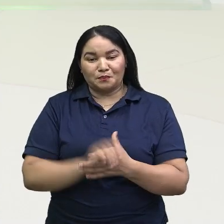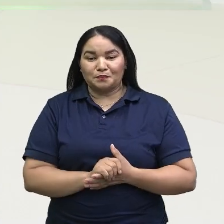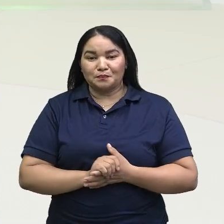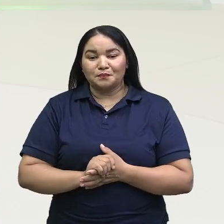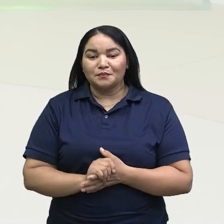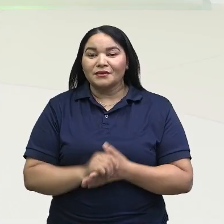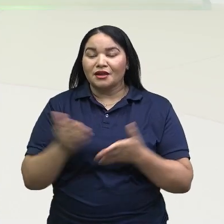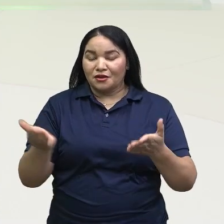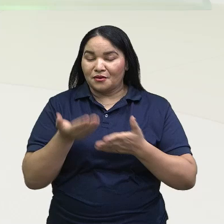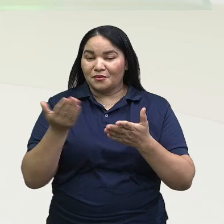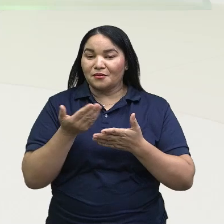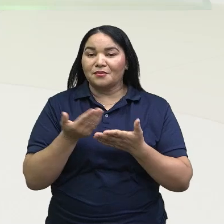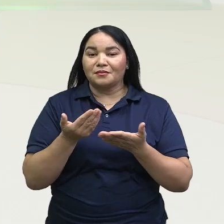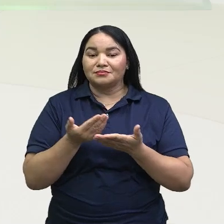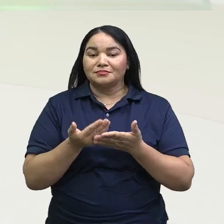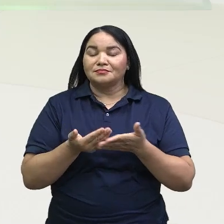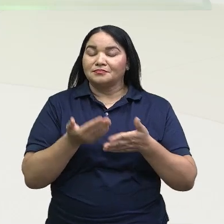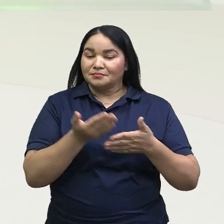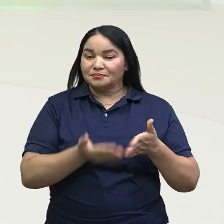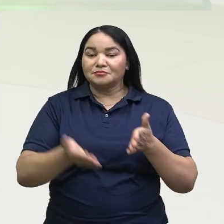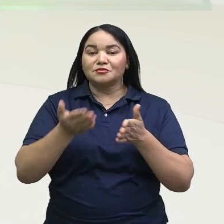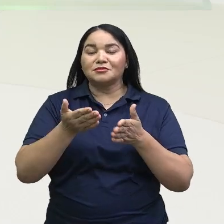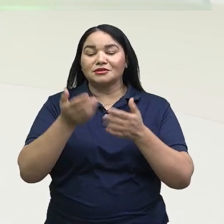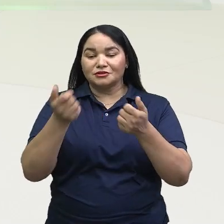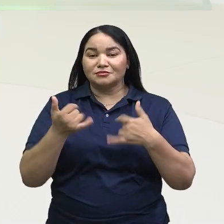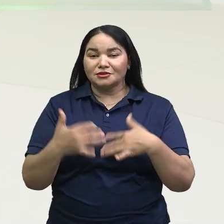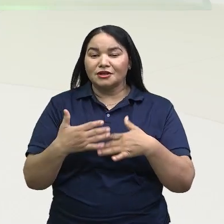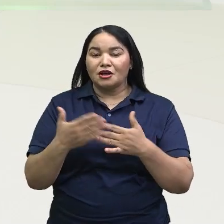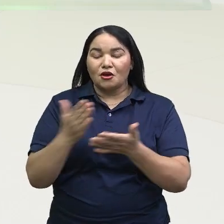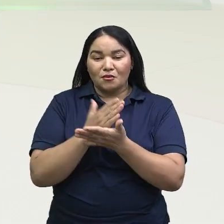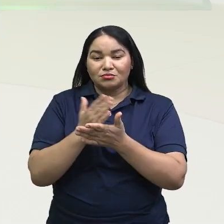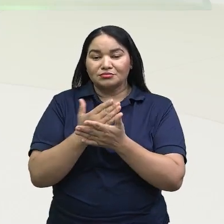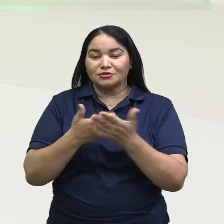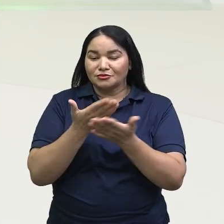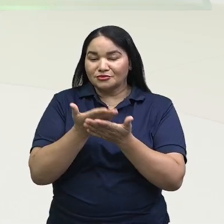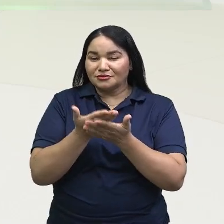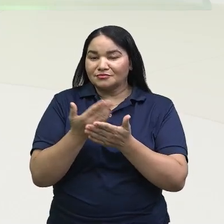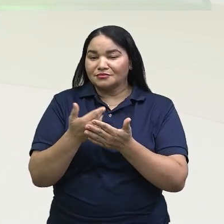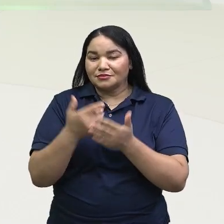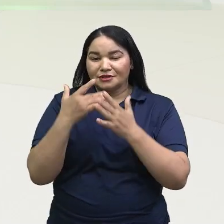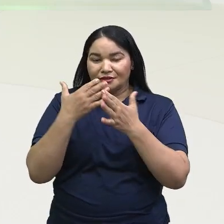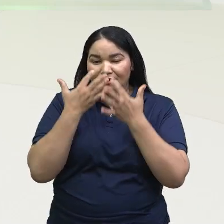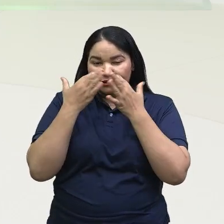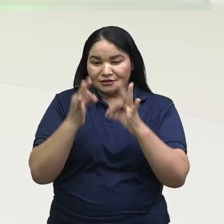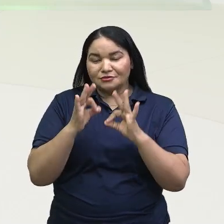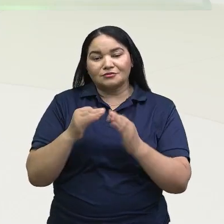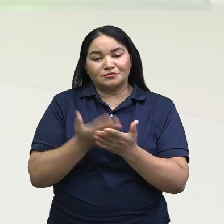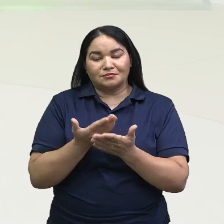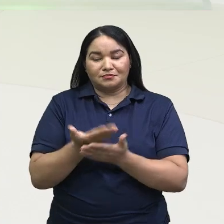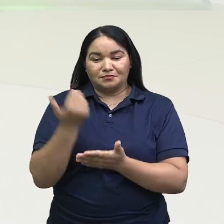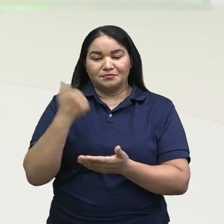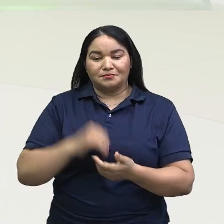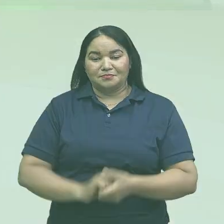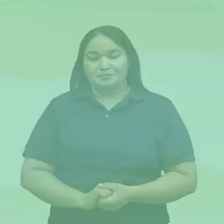avaliação. Então a gente vai aproveitar esse momento aí para resgatar os nossos conteúdos estudados. Fiquem ligados, a nossa aula começa agora.